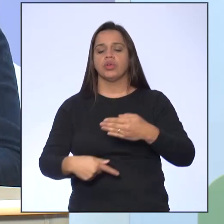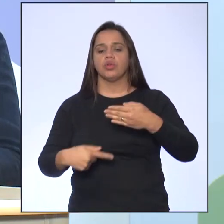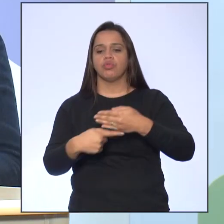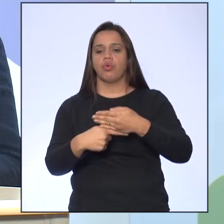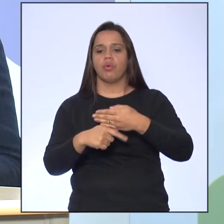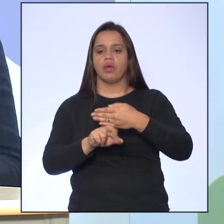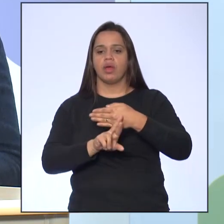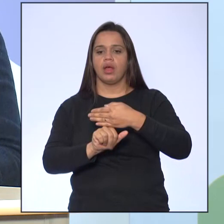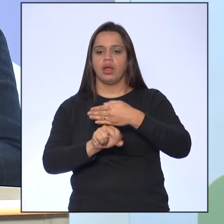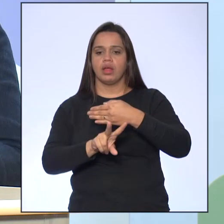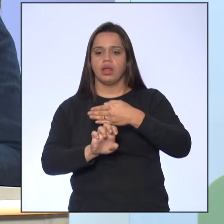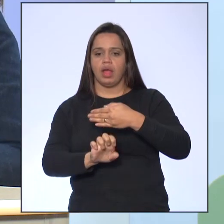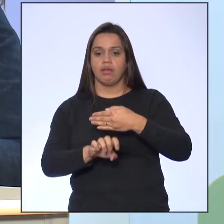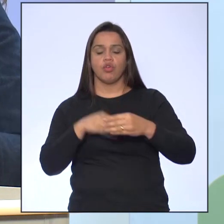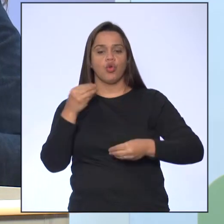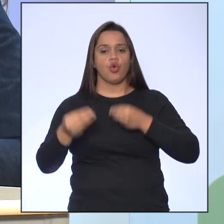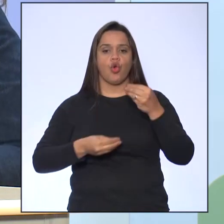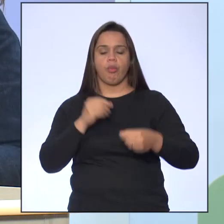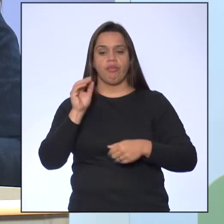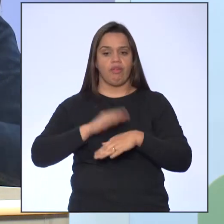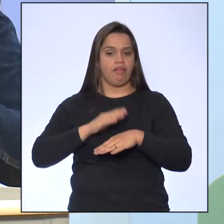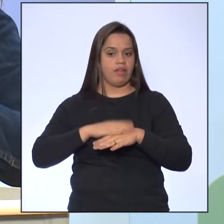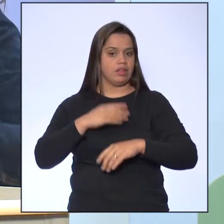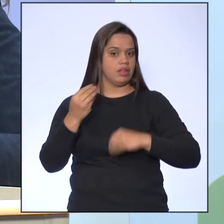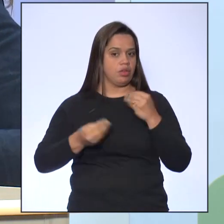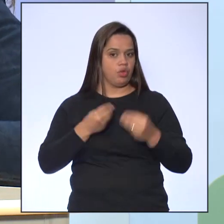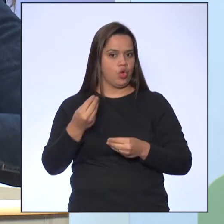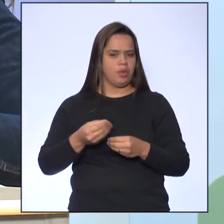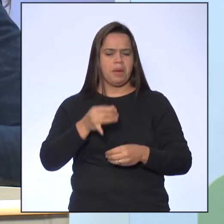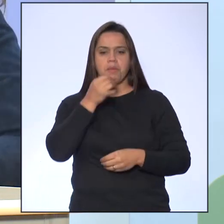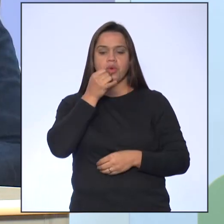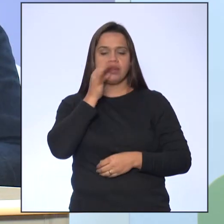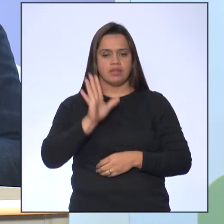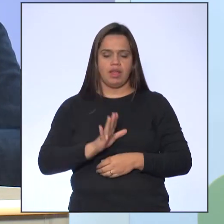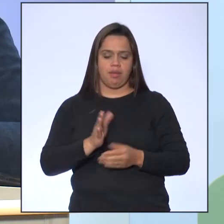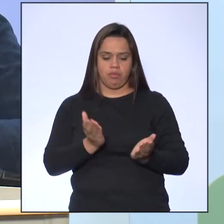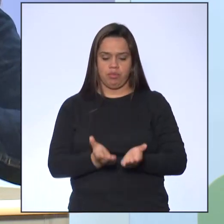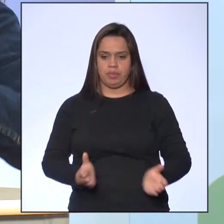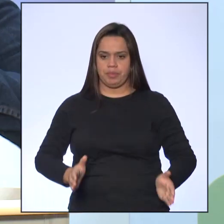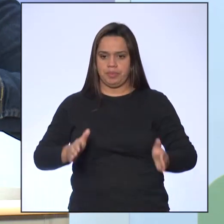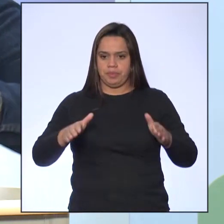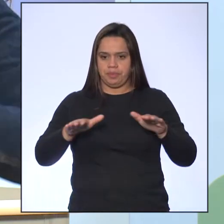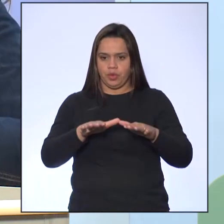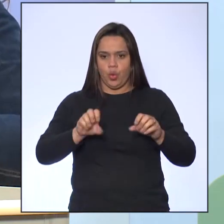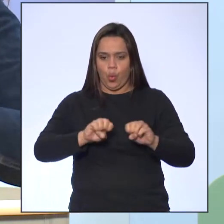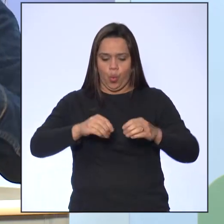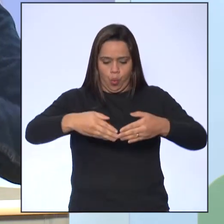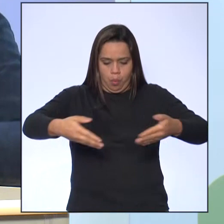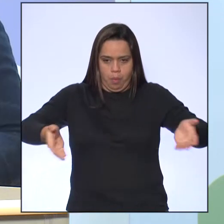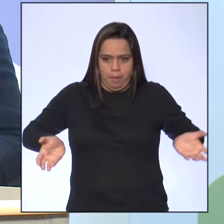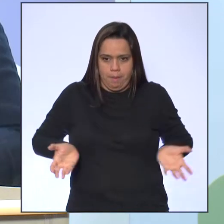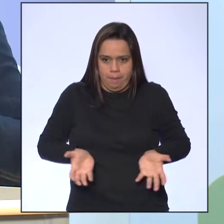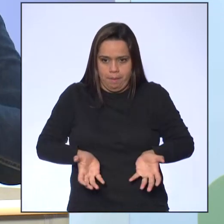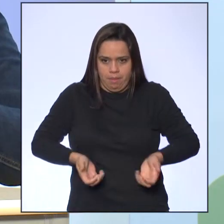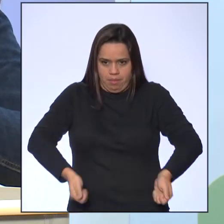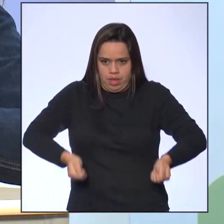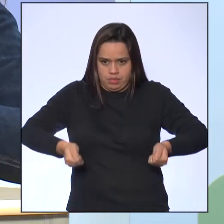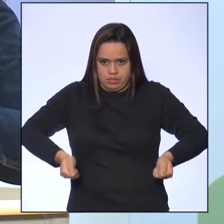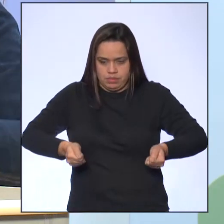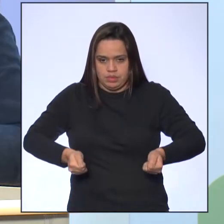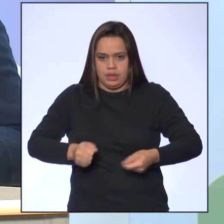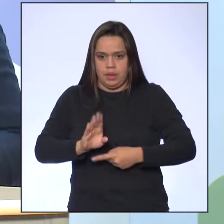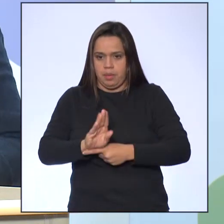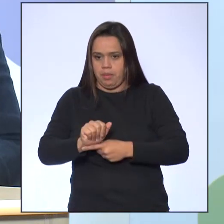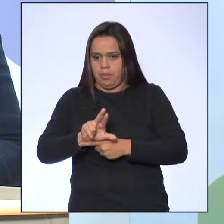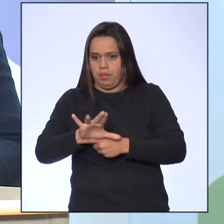você pode estar fazendo? Você pode pegar qualquer balde, bacia, qualquer, né, qualquer assim,